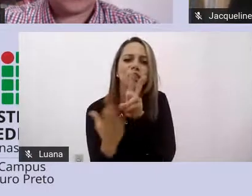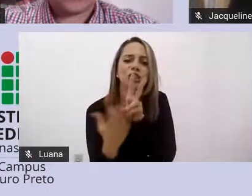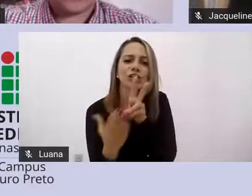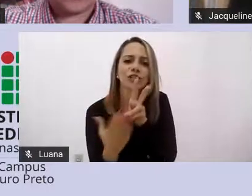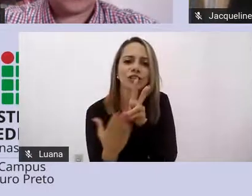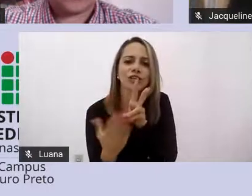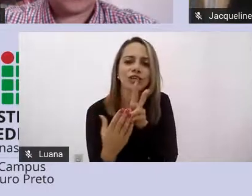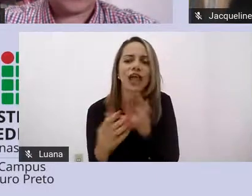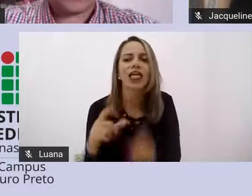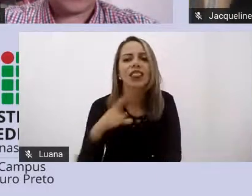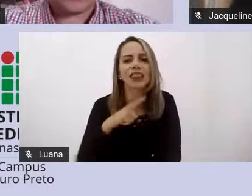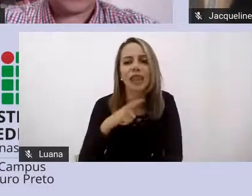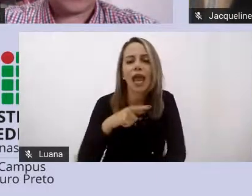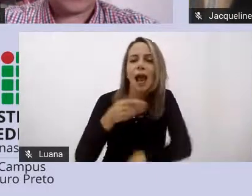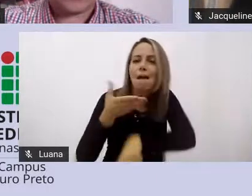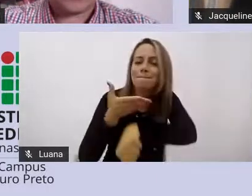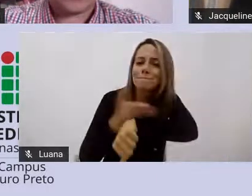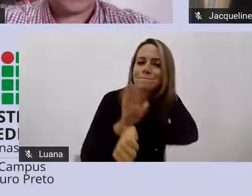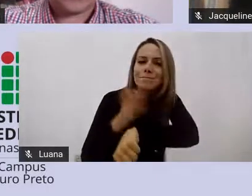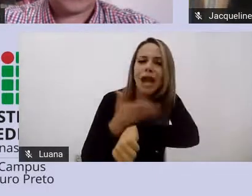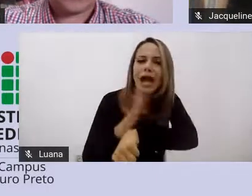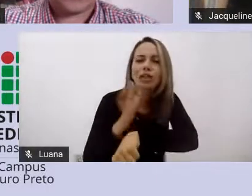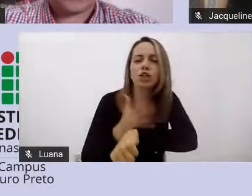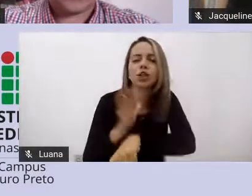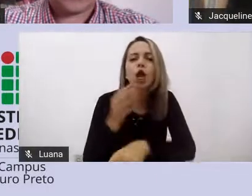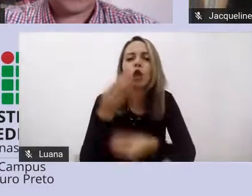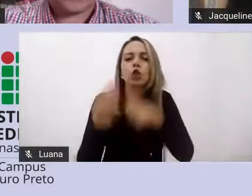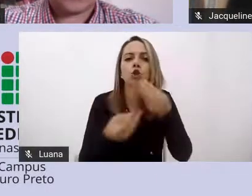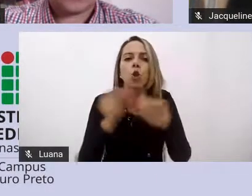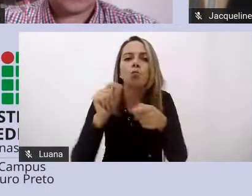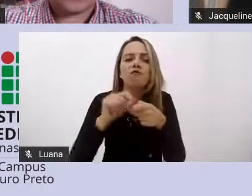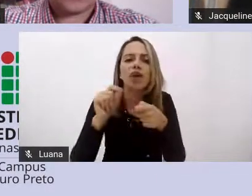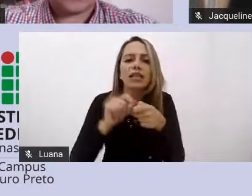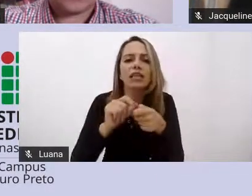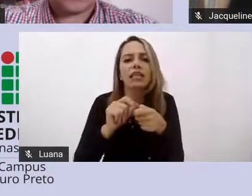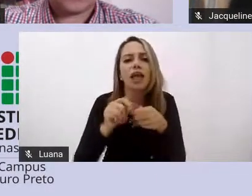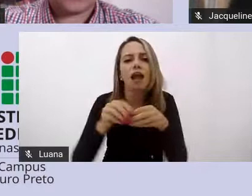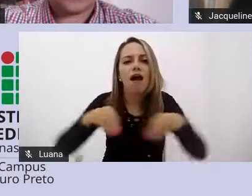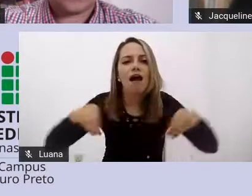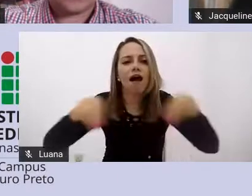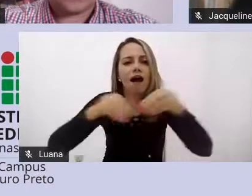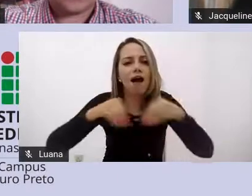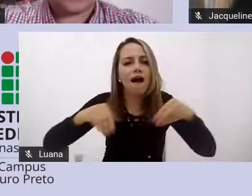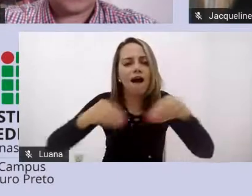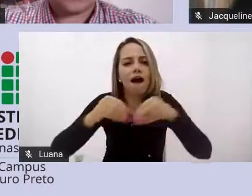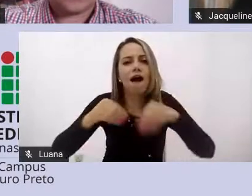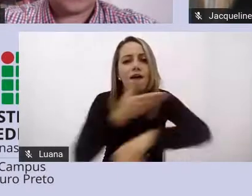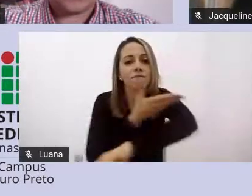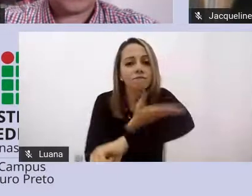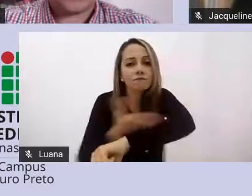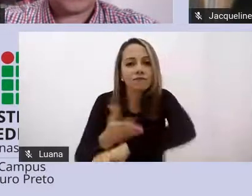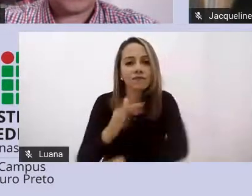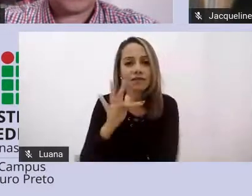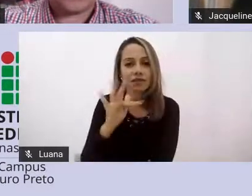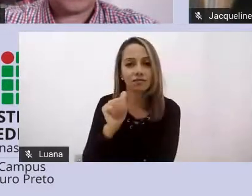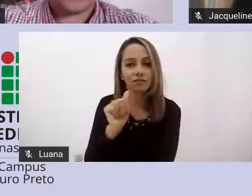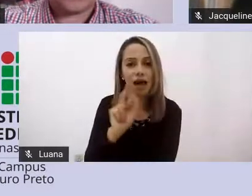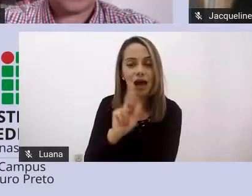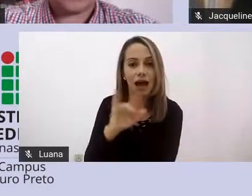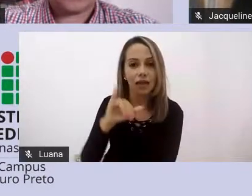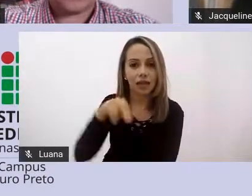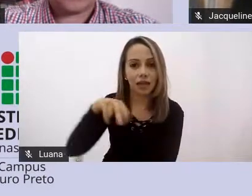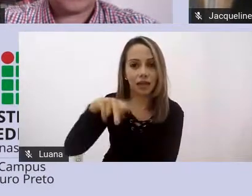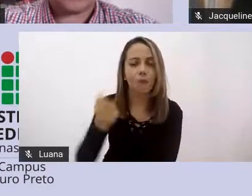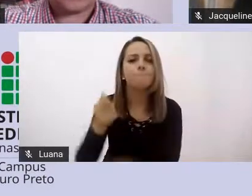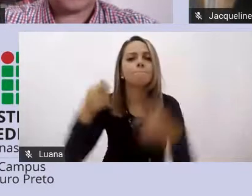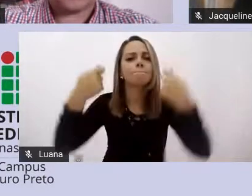a prática da produção artesanal da farinha se perdendo, e eu acho, então, que a gente está num momento importantíssimo de ressignificação cultural.